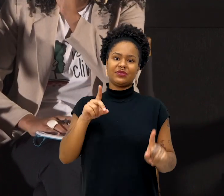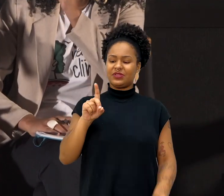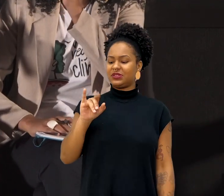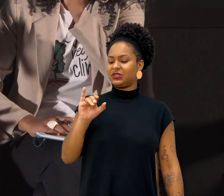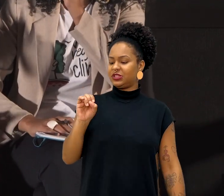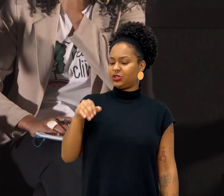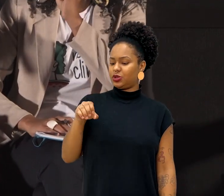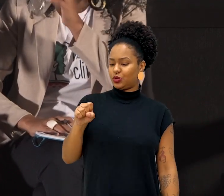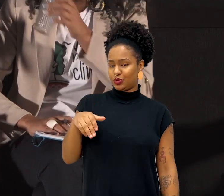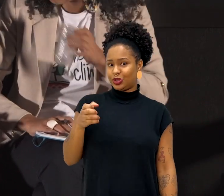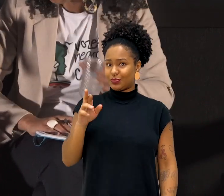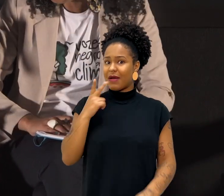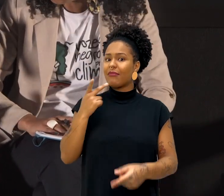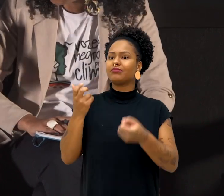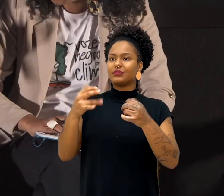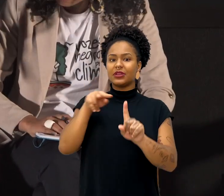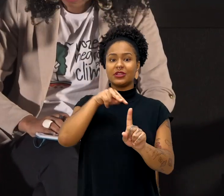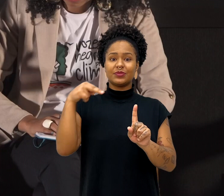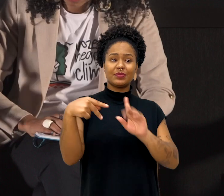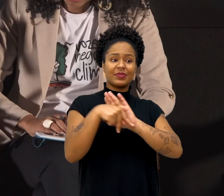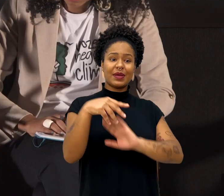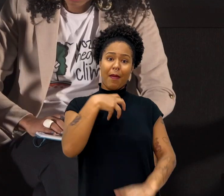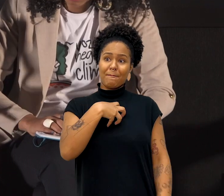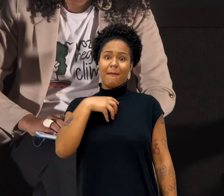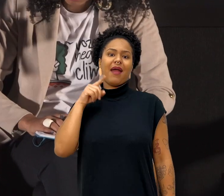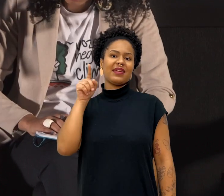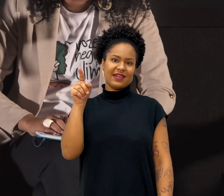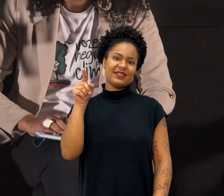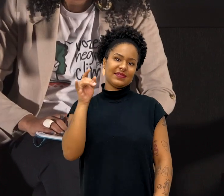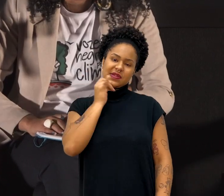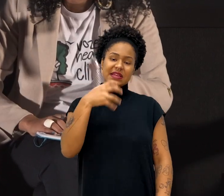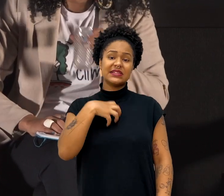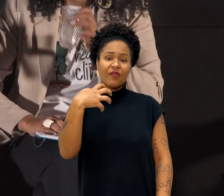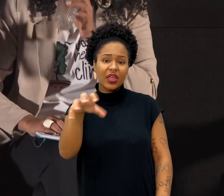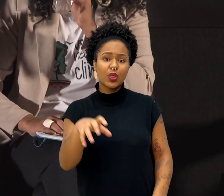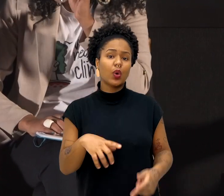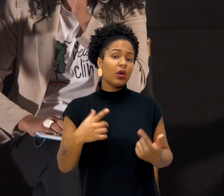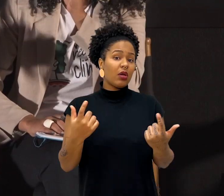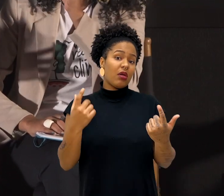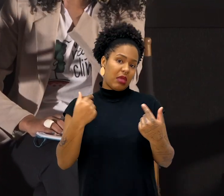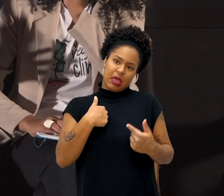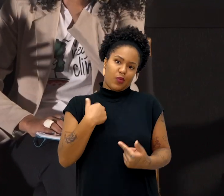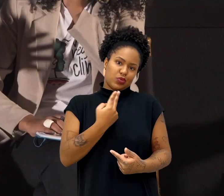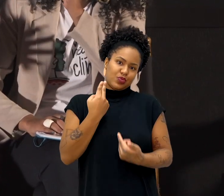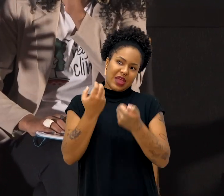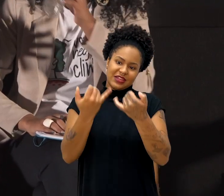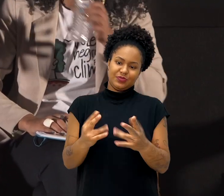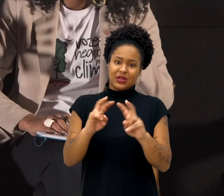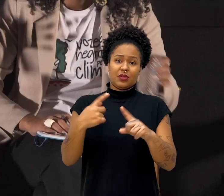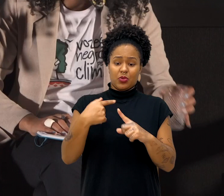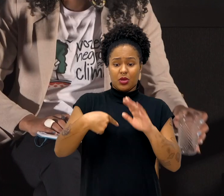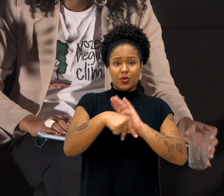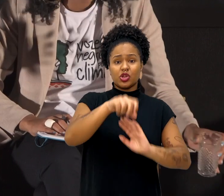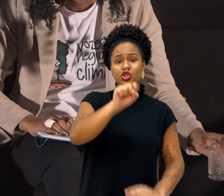mundos aqui. E essa é uma perspectiva. Então, o Diosmar traz muita a perspectiva baiana, por